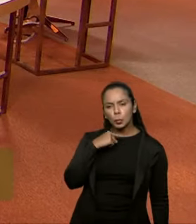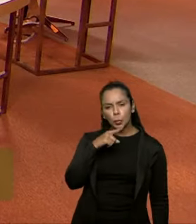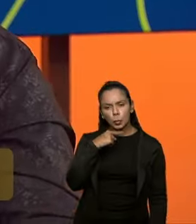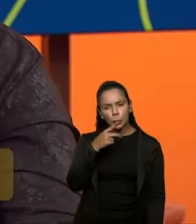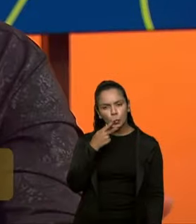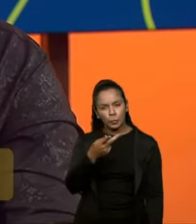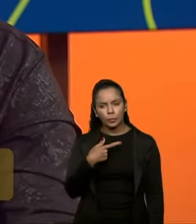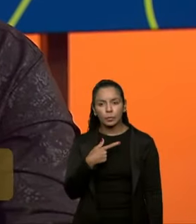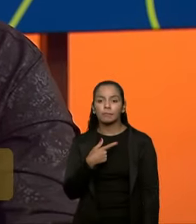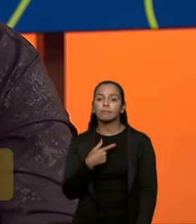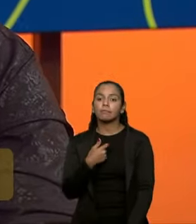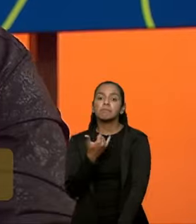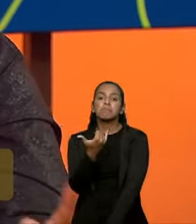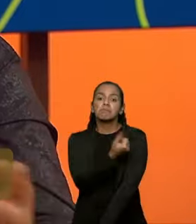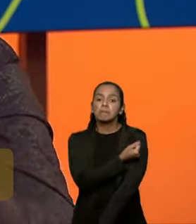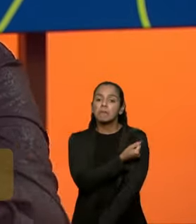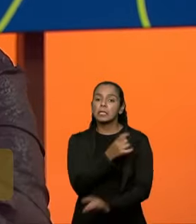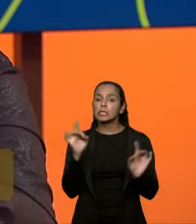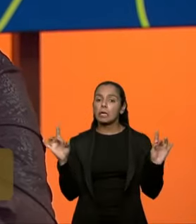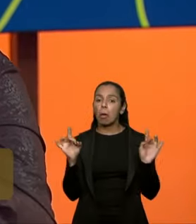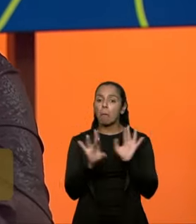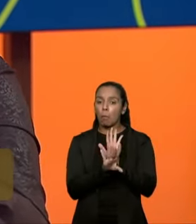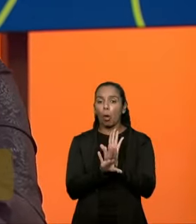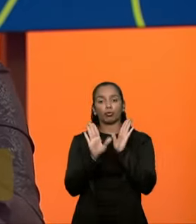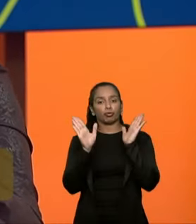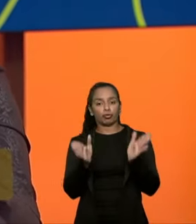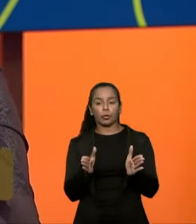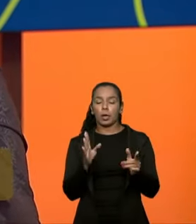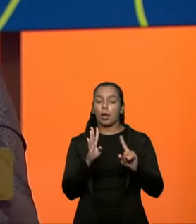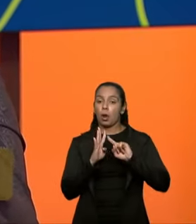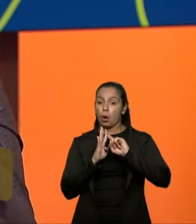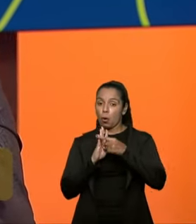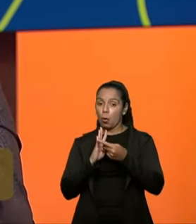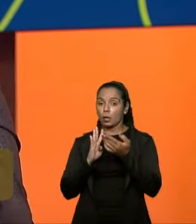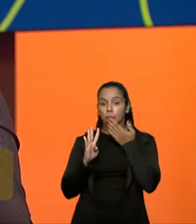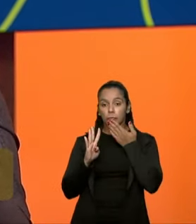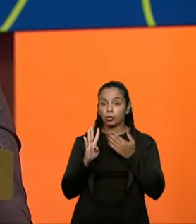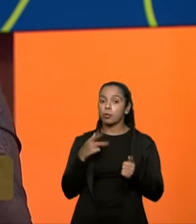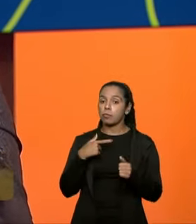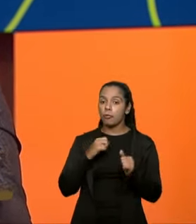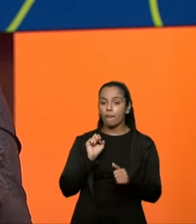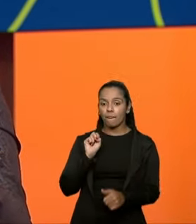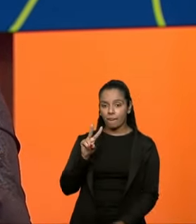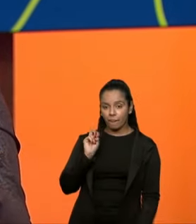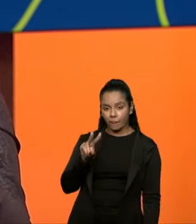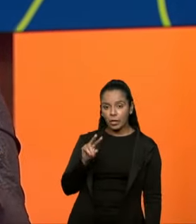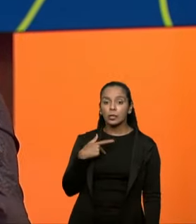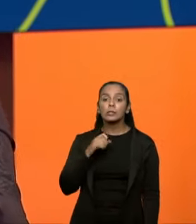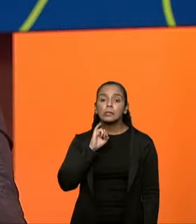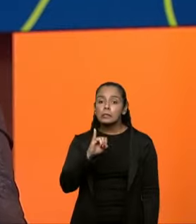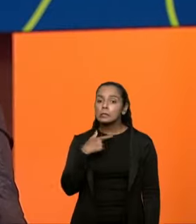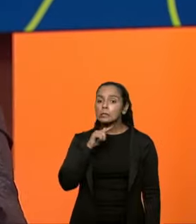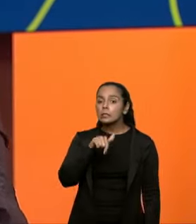falou, tomei a vacina, tá? E você falou que os quatro tipos de vírus. Se eventualmente daqui a